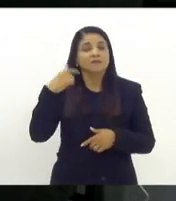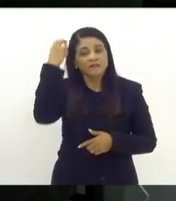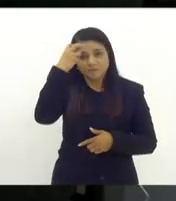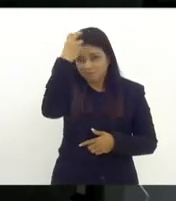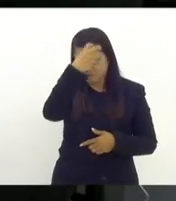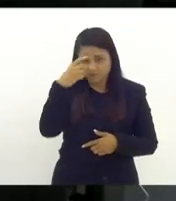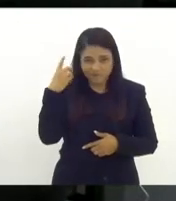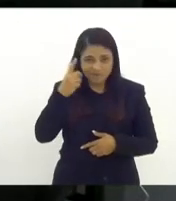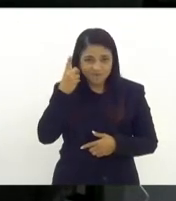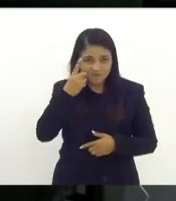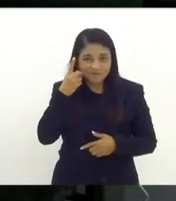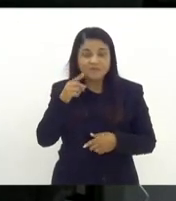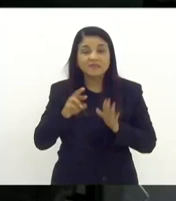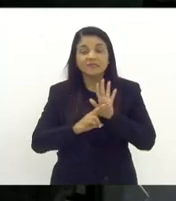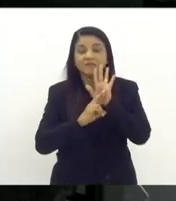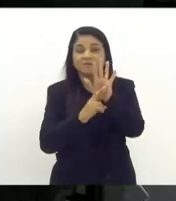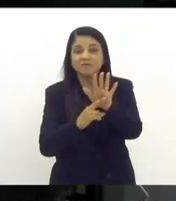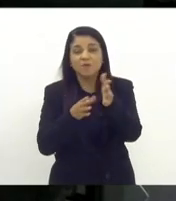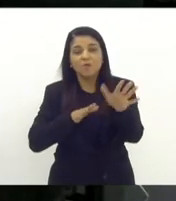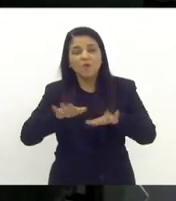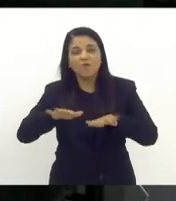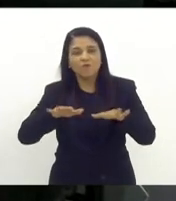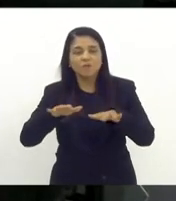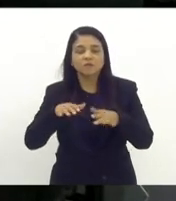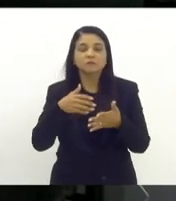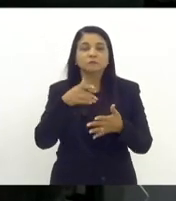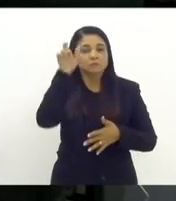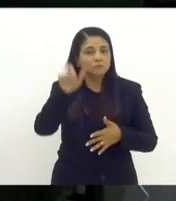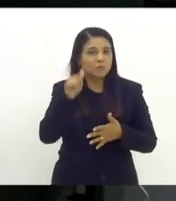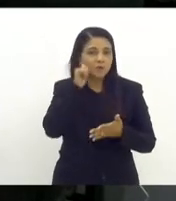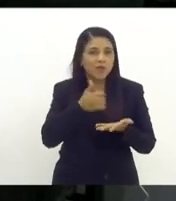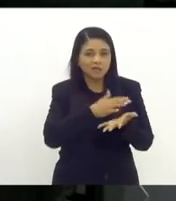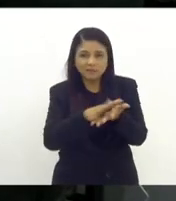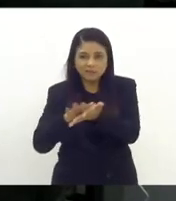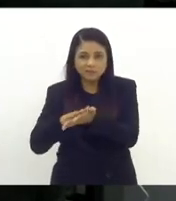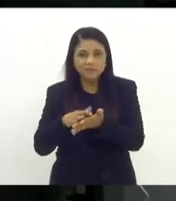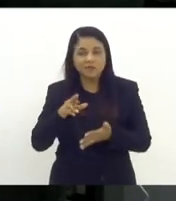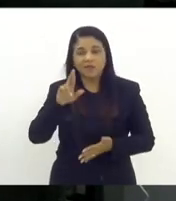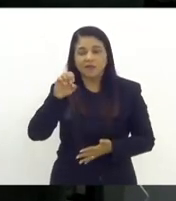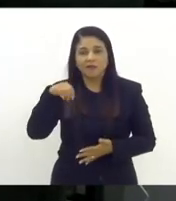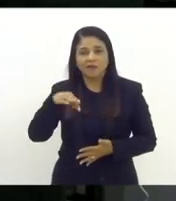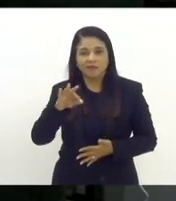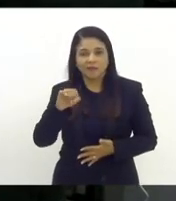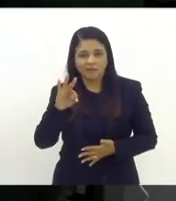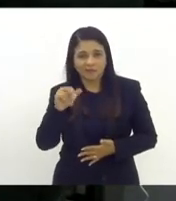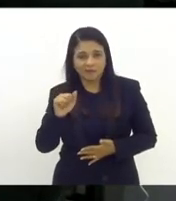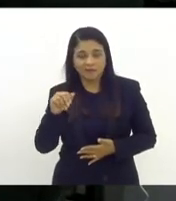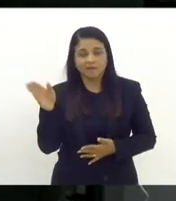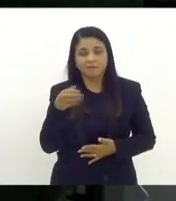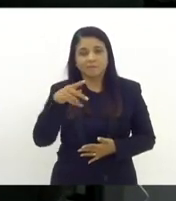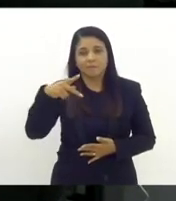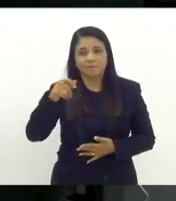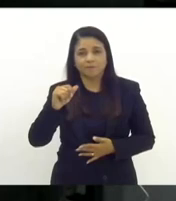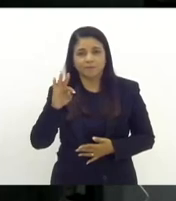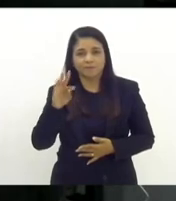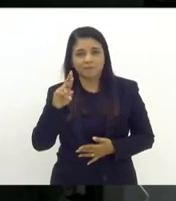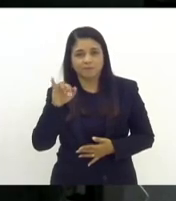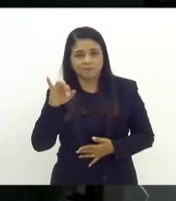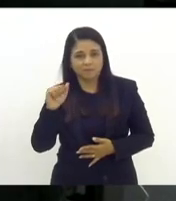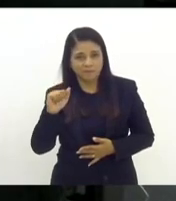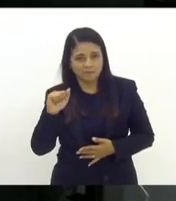e representando também o movimento das mulheres sambistas é Renata e Patrícia por favor